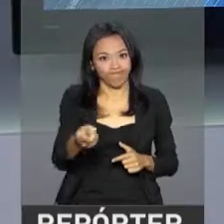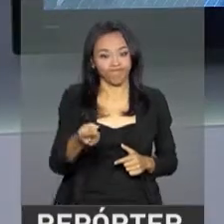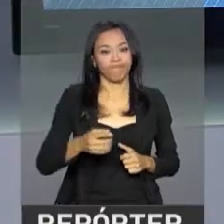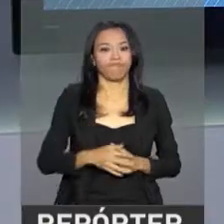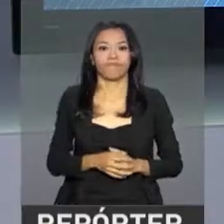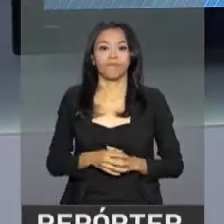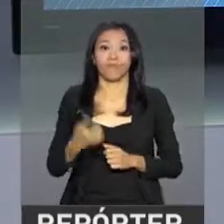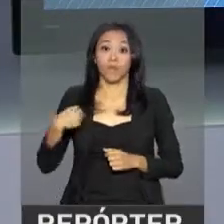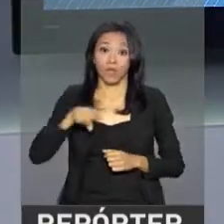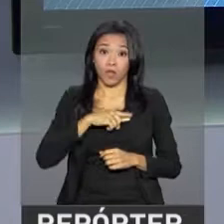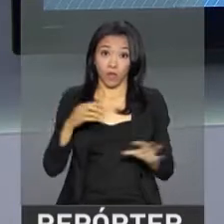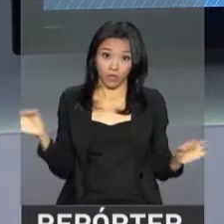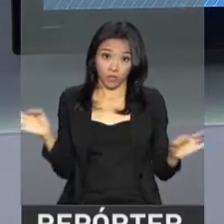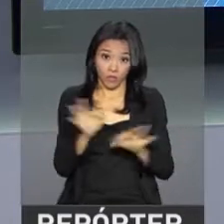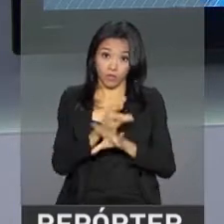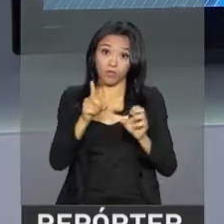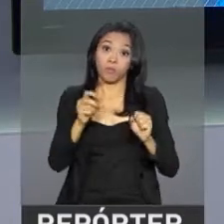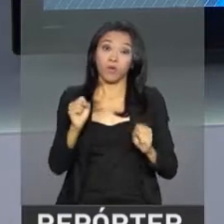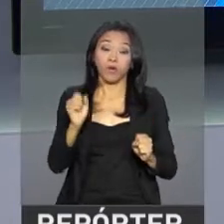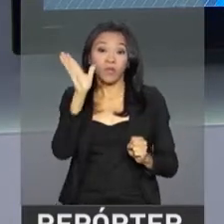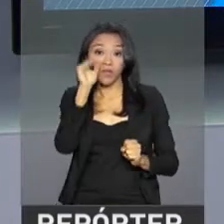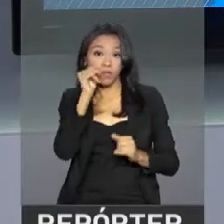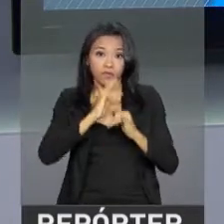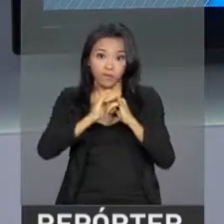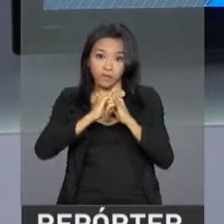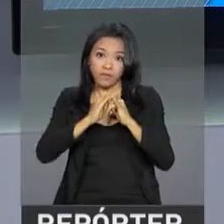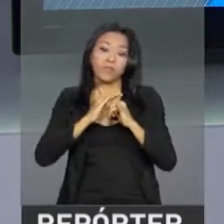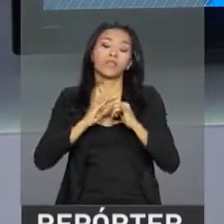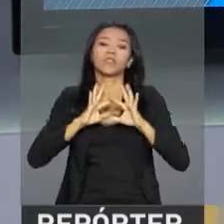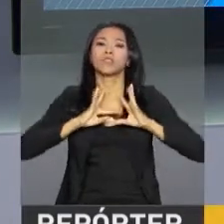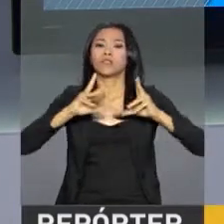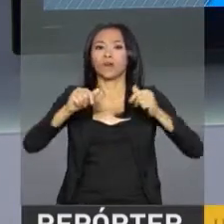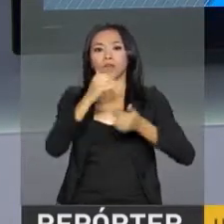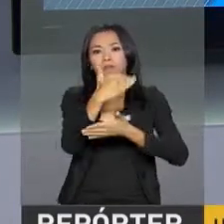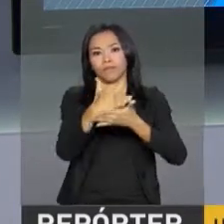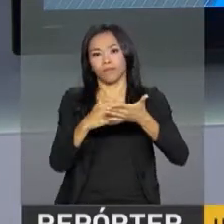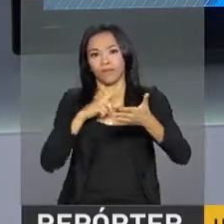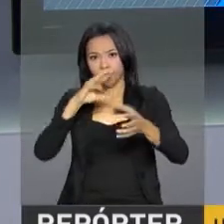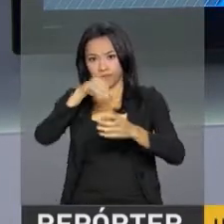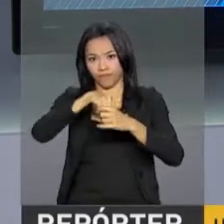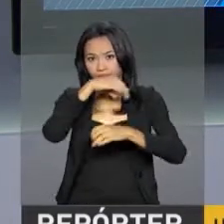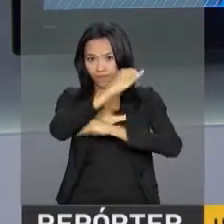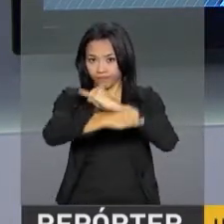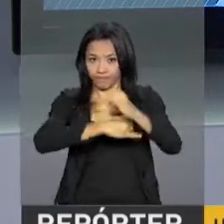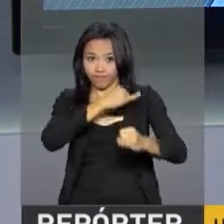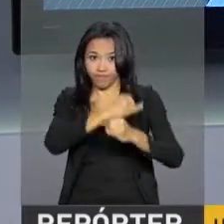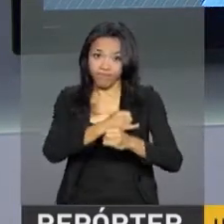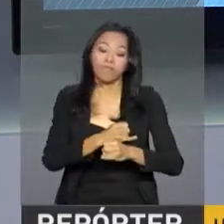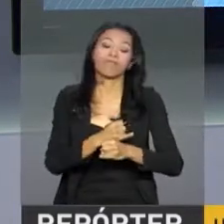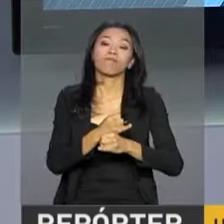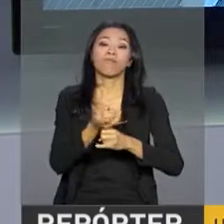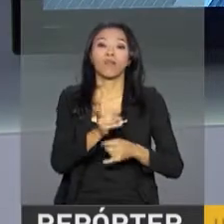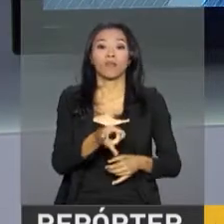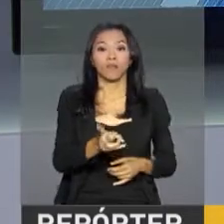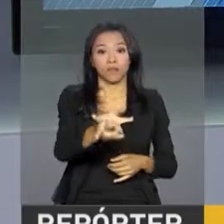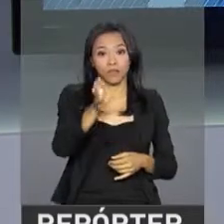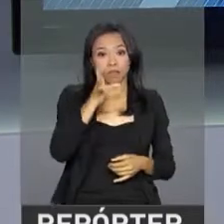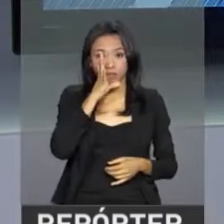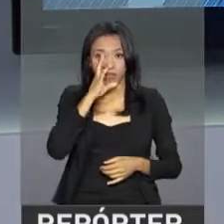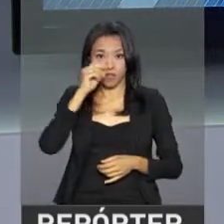nós ficamos por aqui você pode rever as reportagens no youtube e toda a nossa programação também está na nossa página na internet